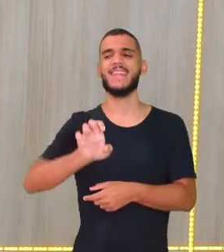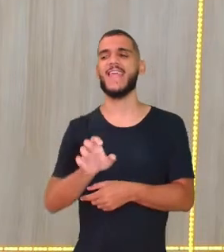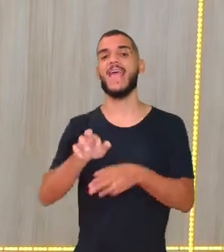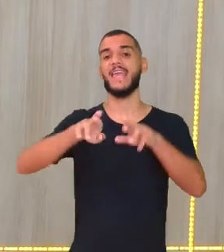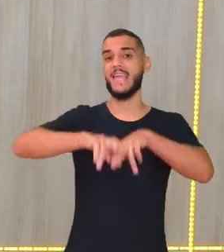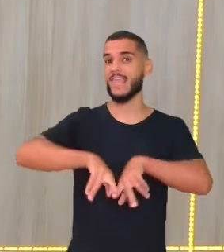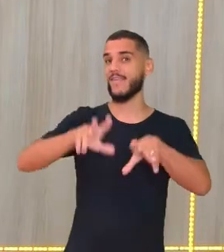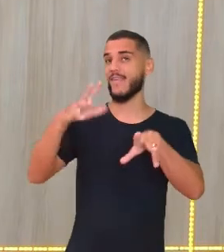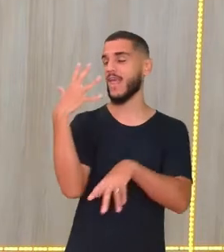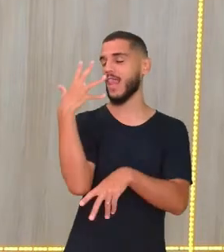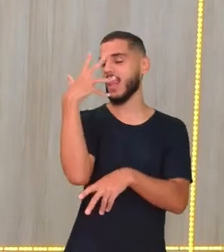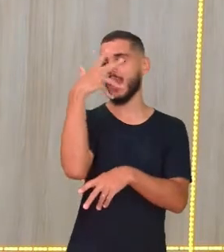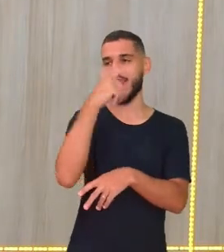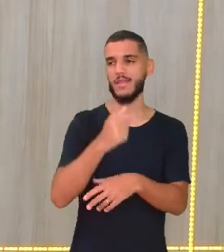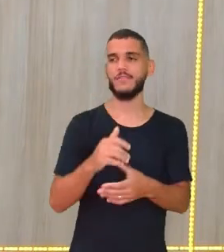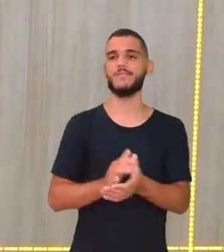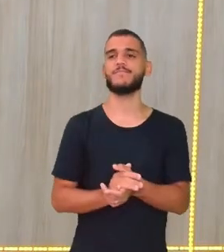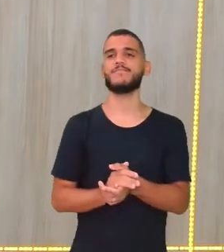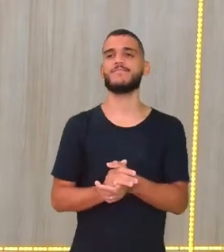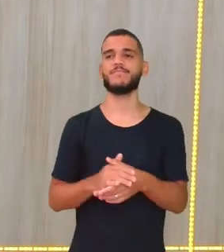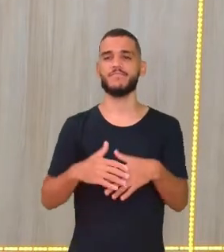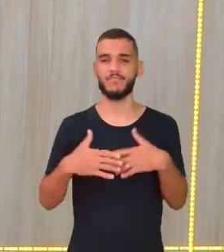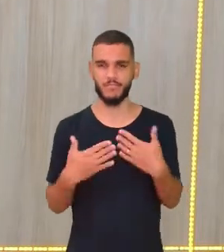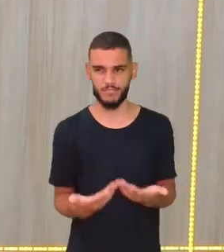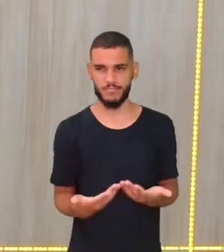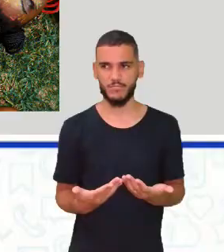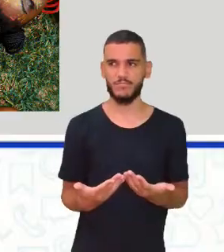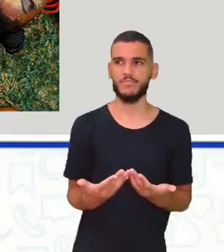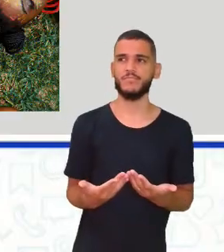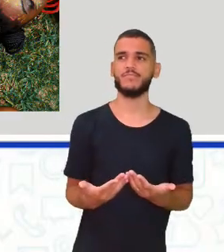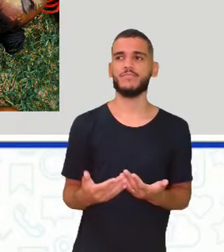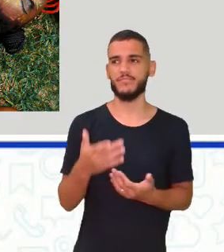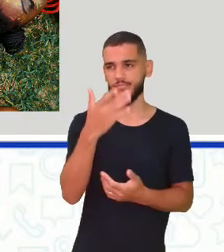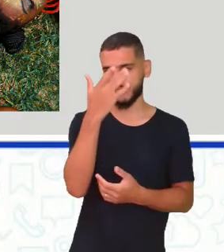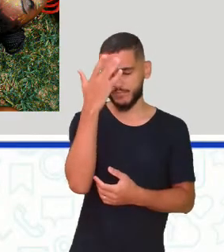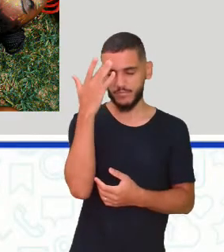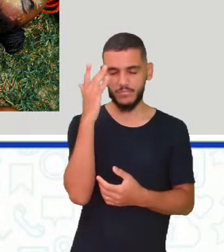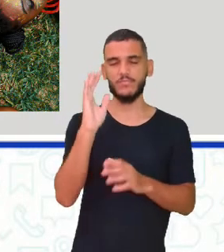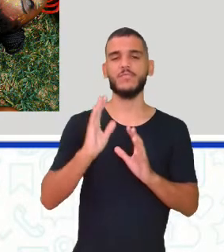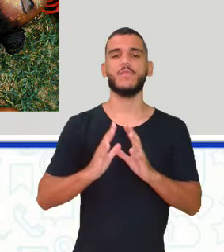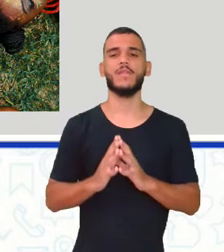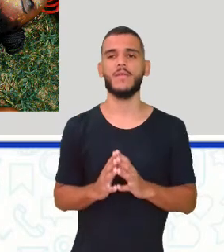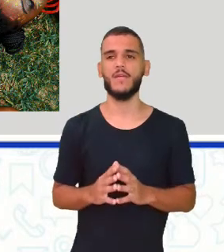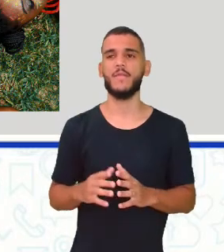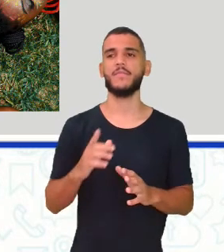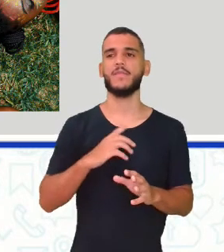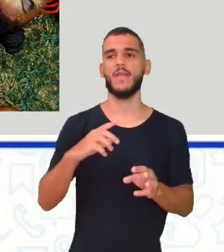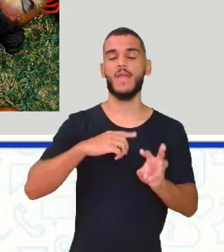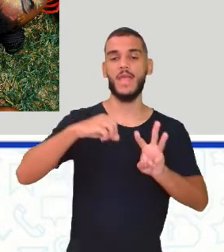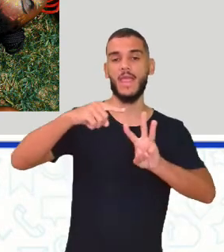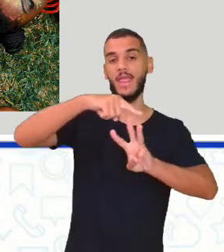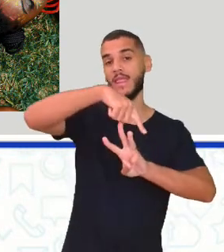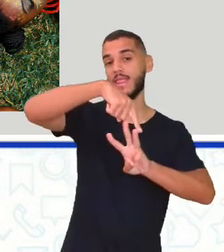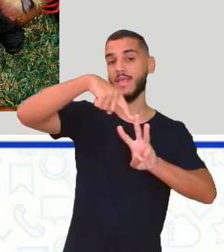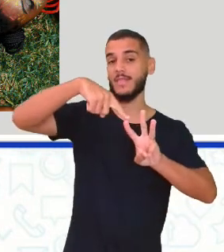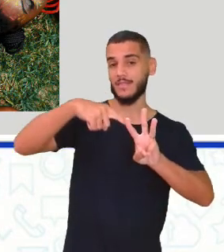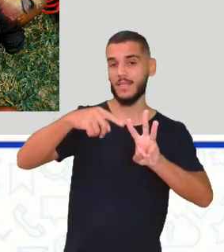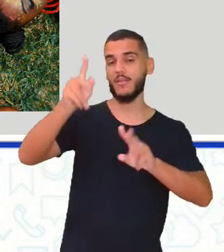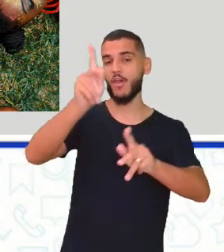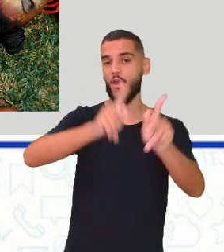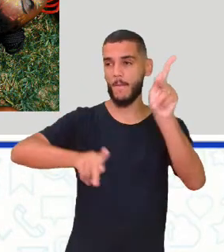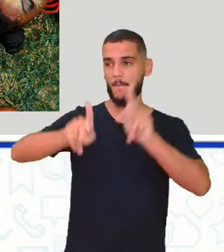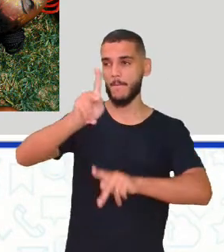língua da melhor forma possível. Então, minha gente, 3 povos, não é, representam